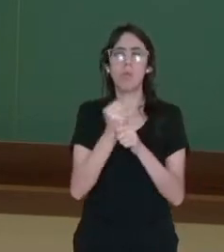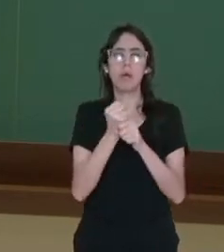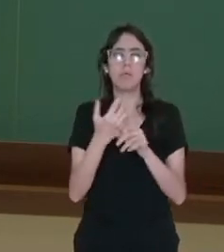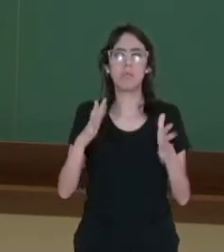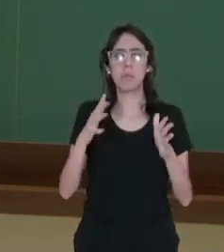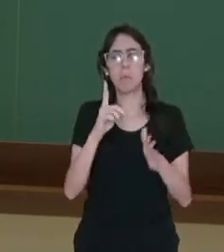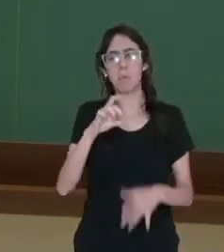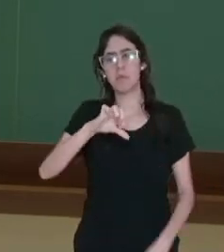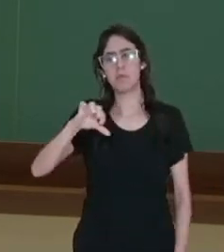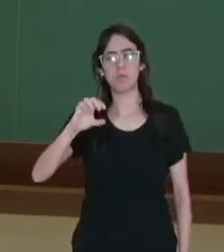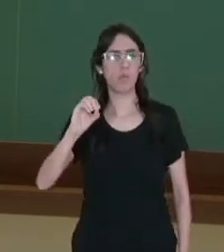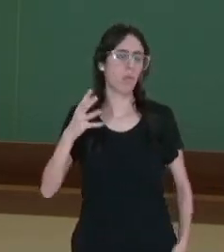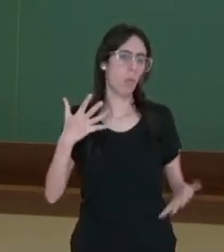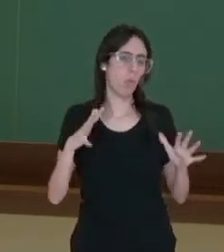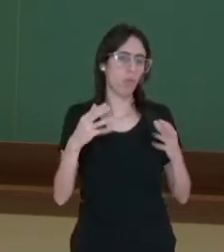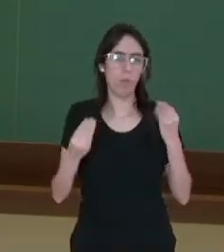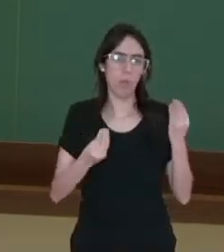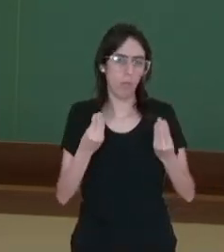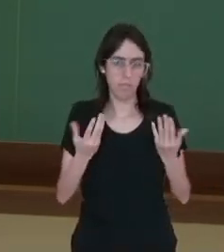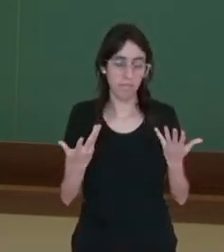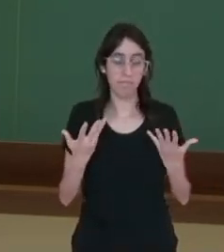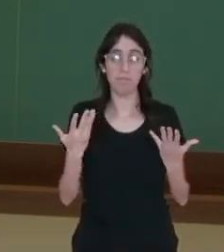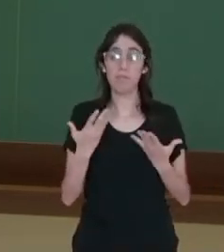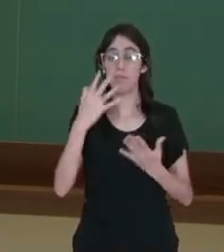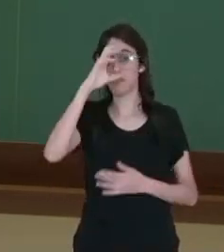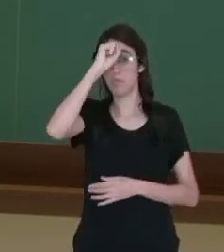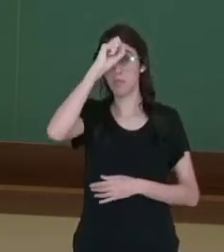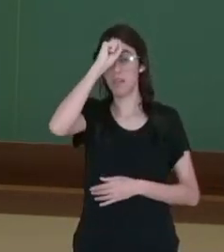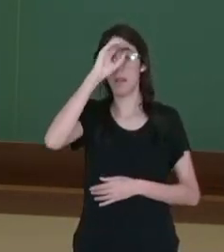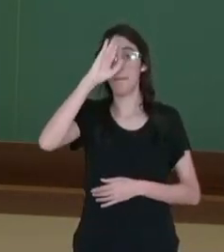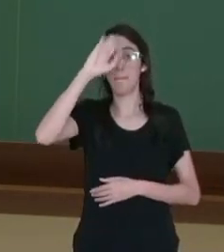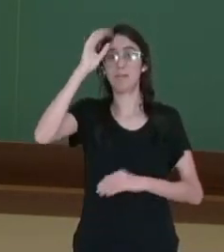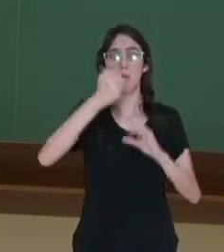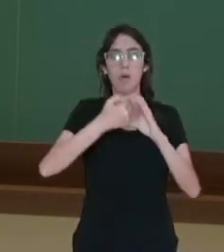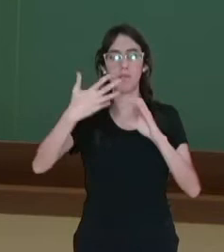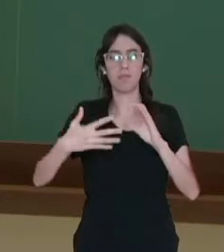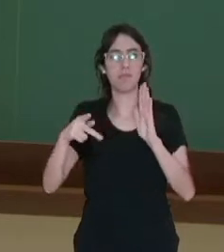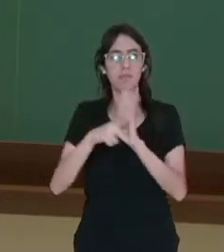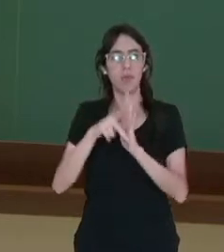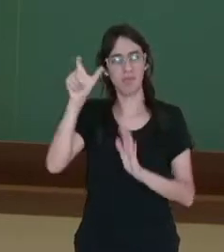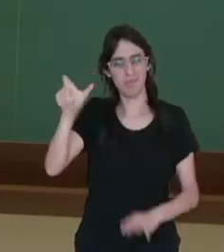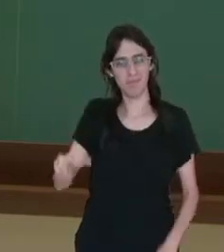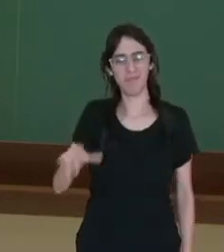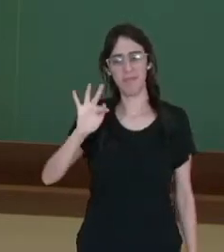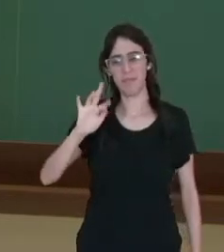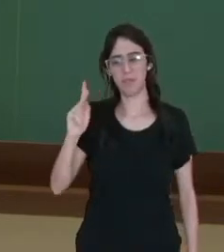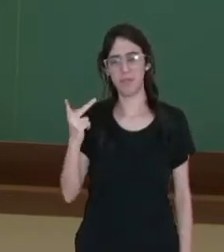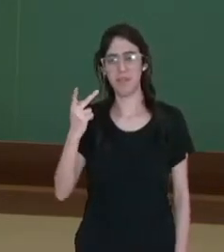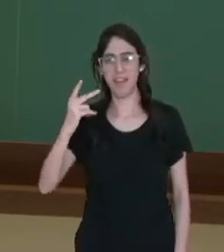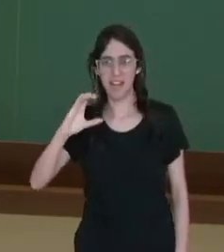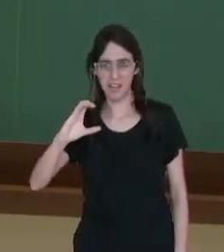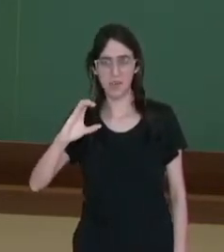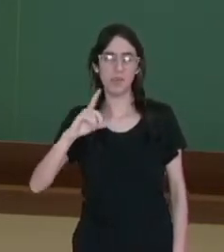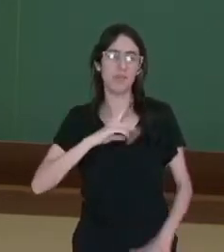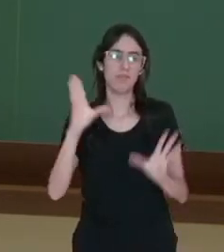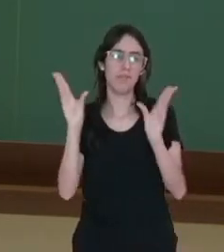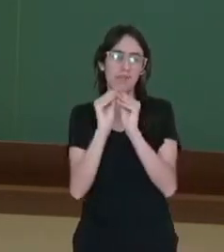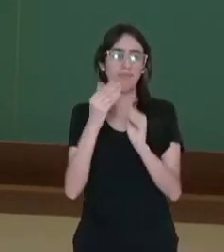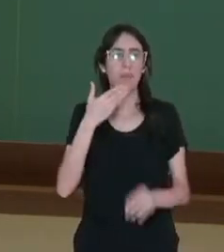1990. Vamos entender as principais características deste primeiro governo de Fernando Henrique Cardoso, também conhecido pela